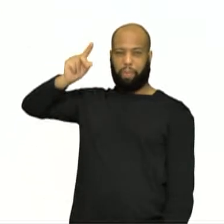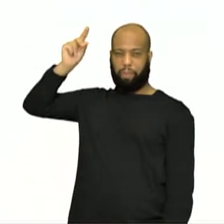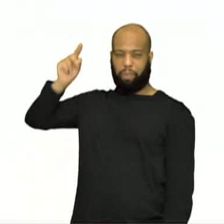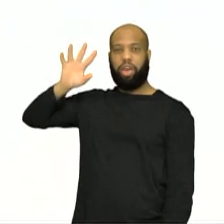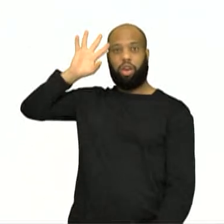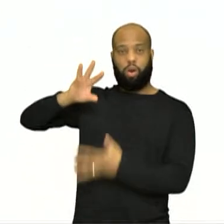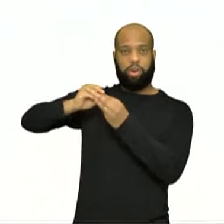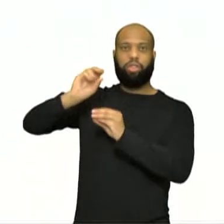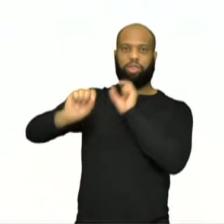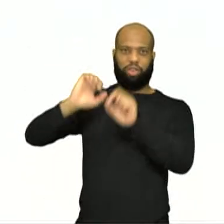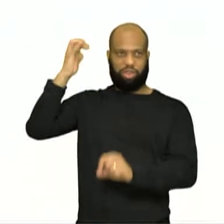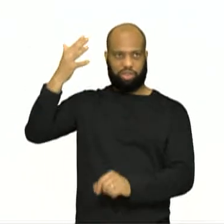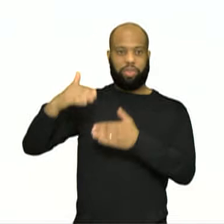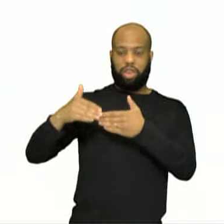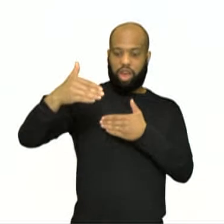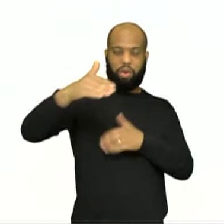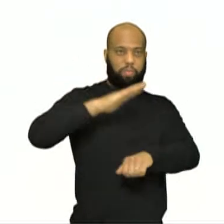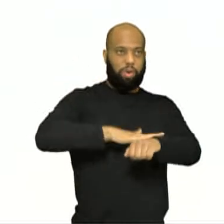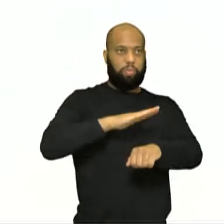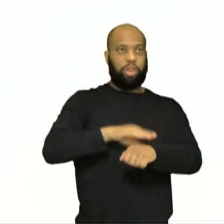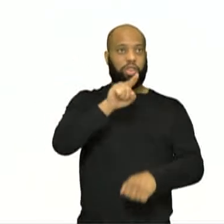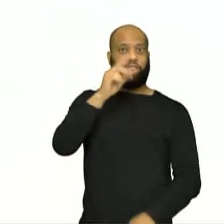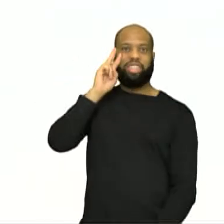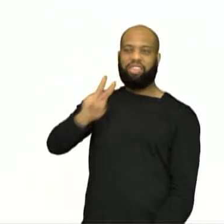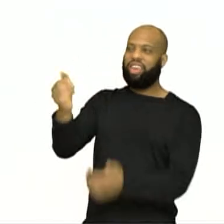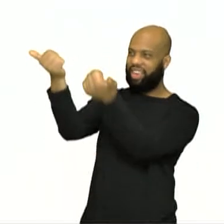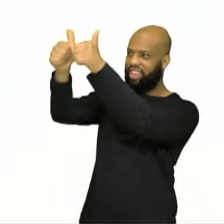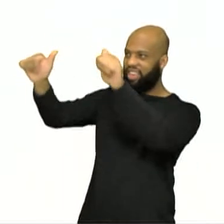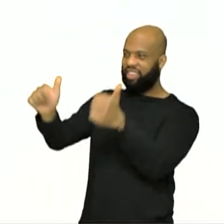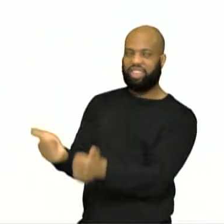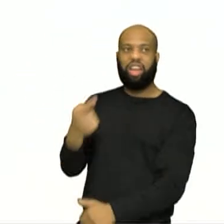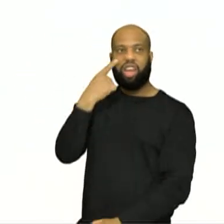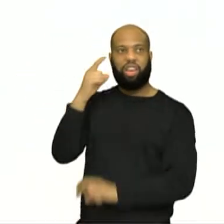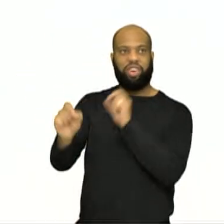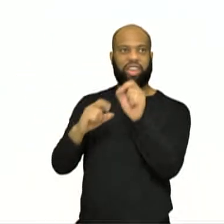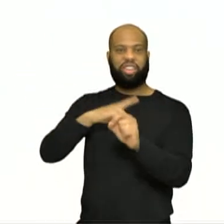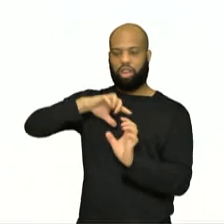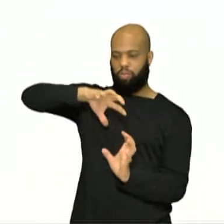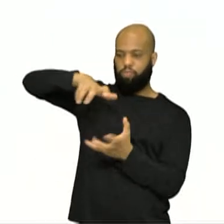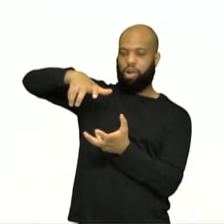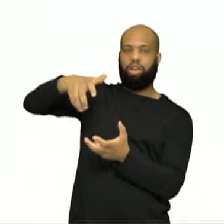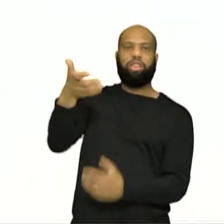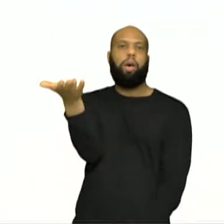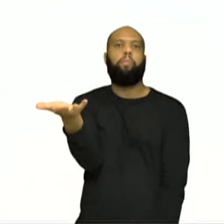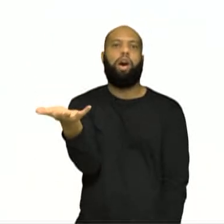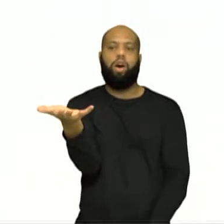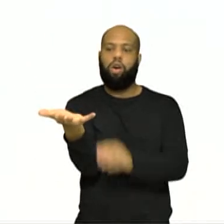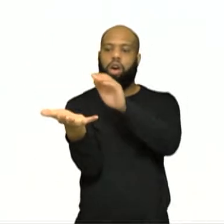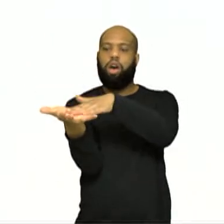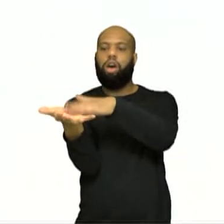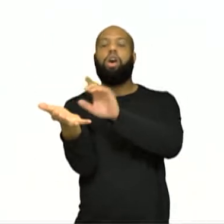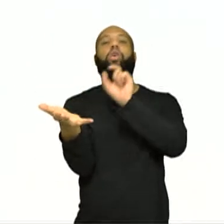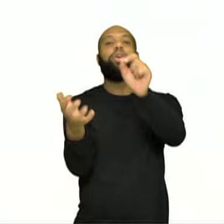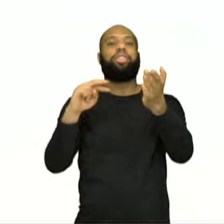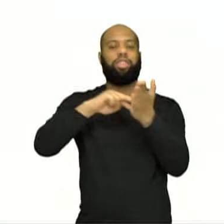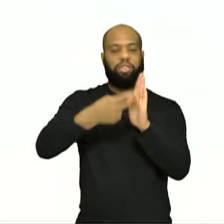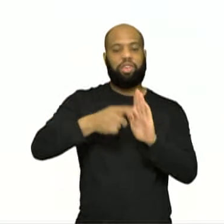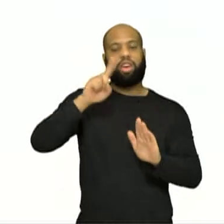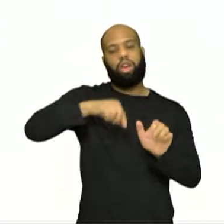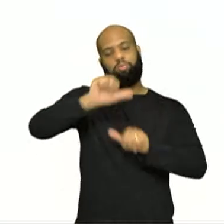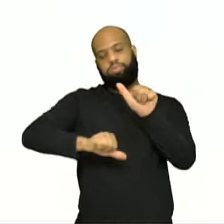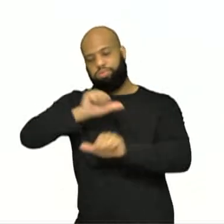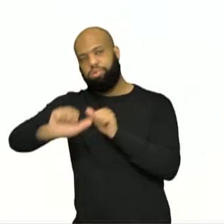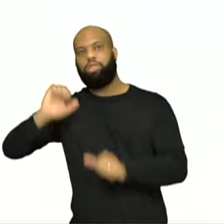está acontecendo. A partir do momento que você olha para aquela estátua e verifica que ele tem um globo na mão, isso nos informa essa mudança